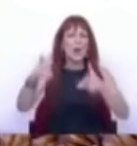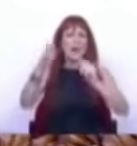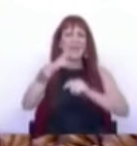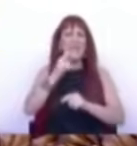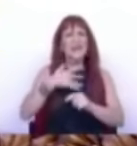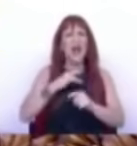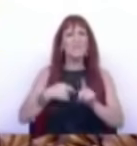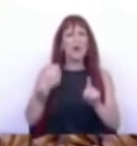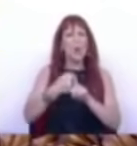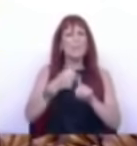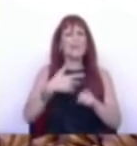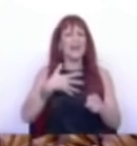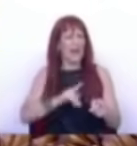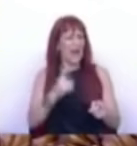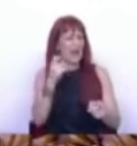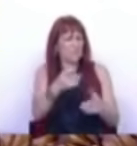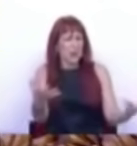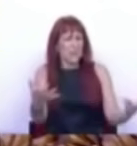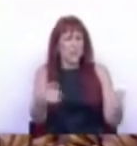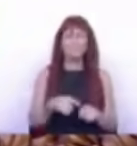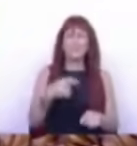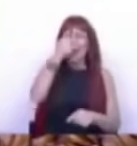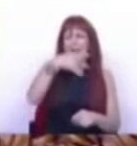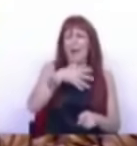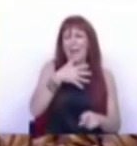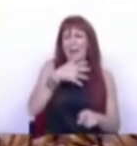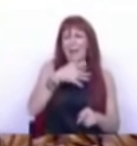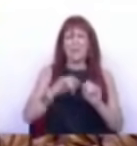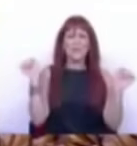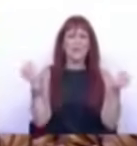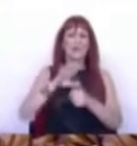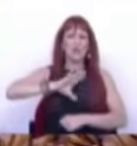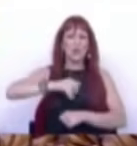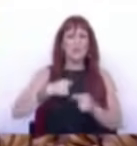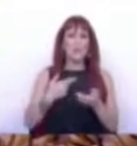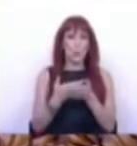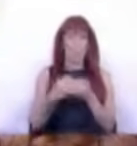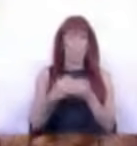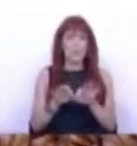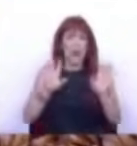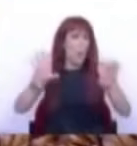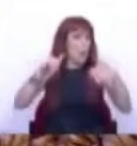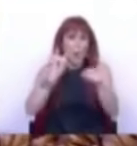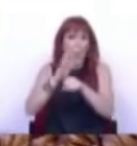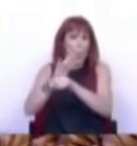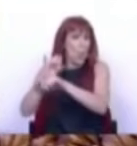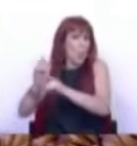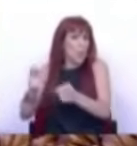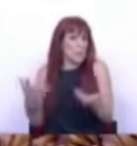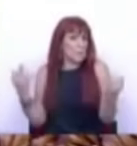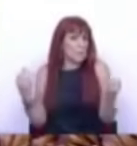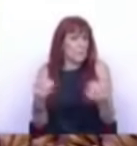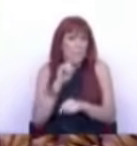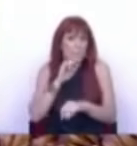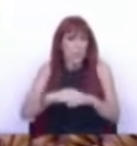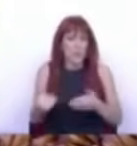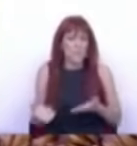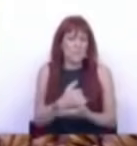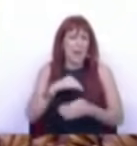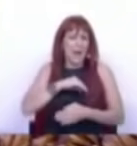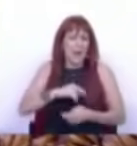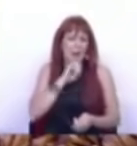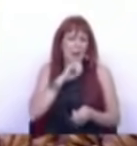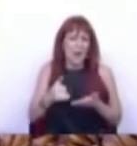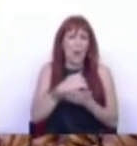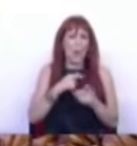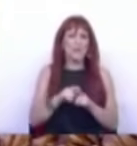querer combater. Nessa olha lenda, a garruça às alterações climáticas do Bill Gates é um negócio, e esta. Como qualquer outro, que certamente, por ser rentável,